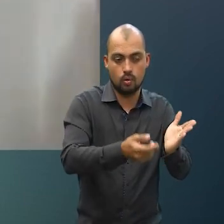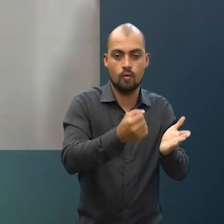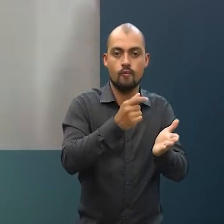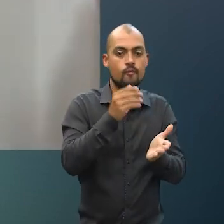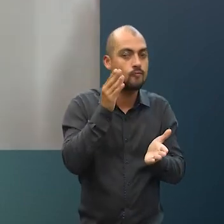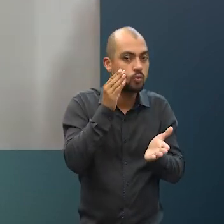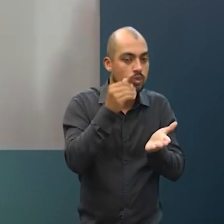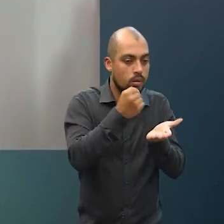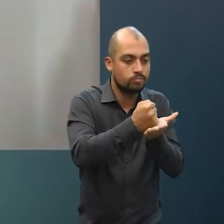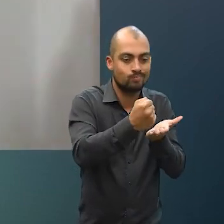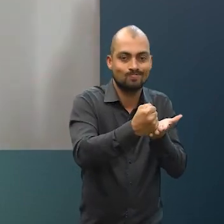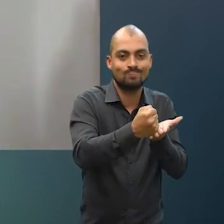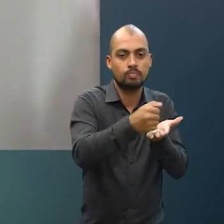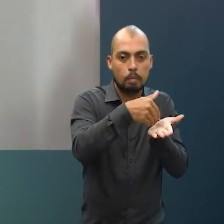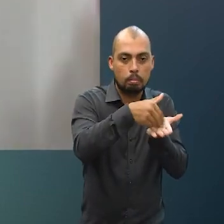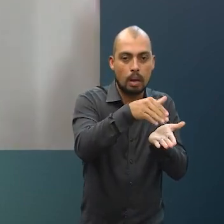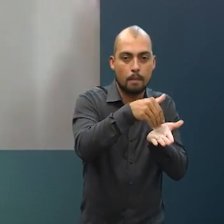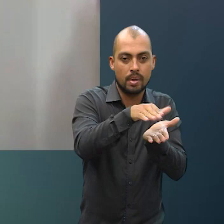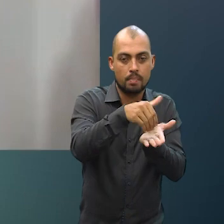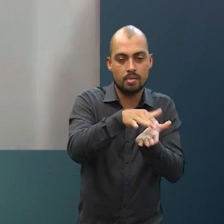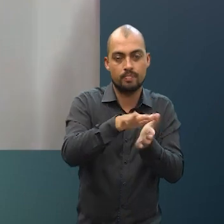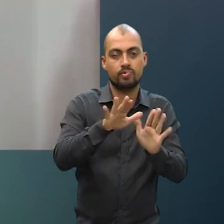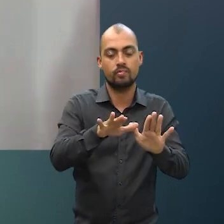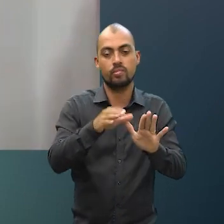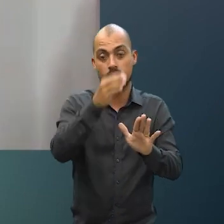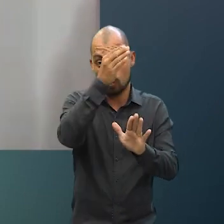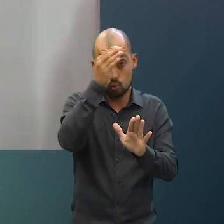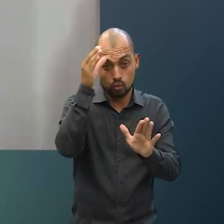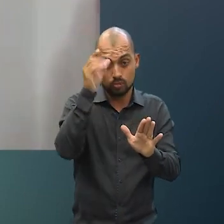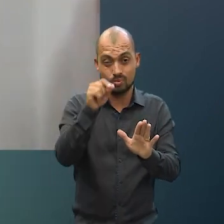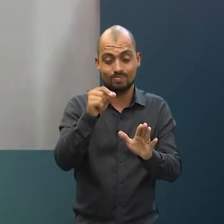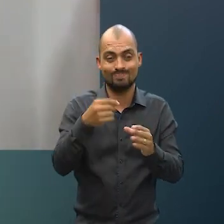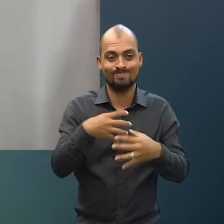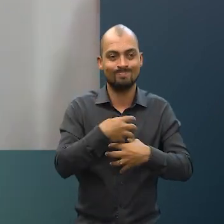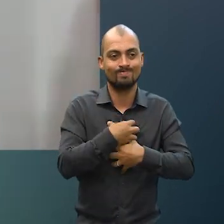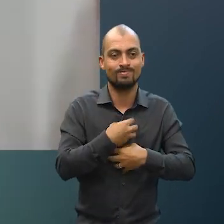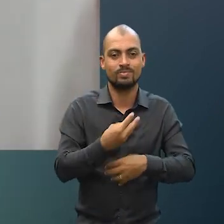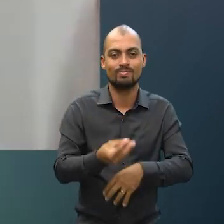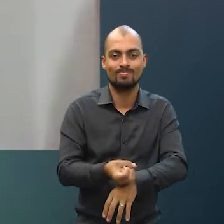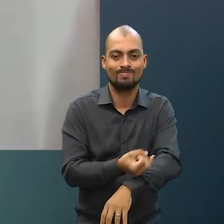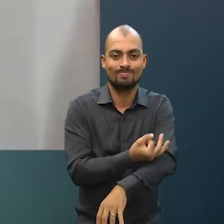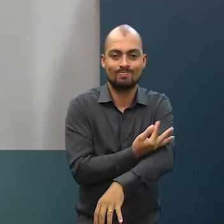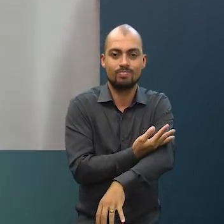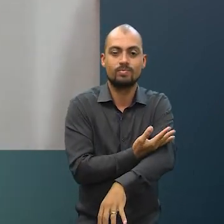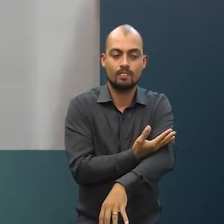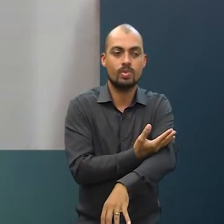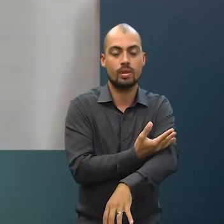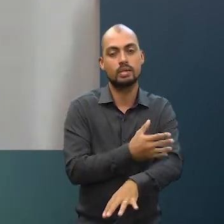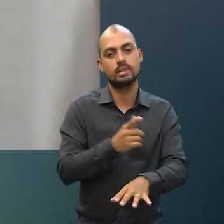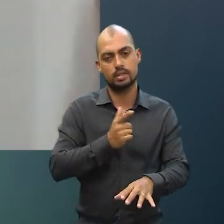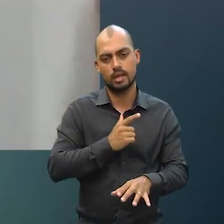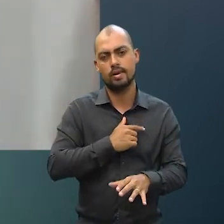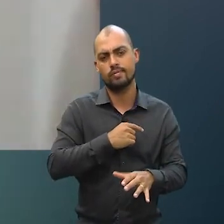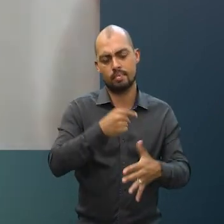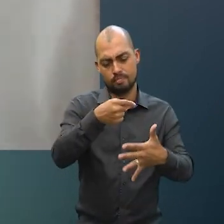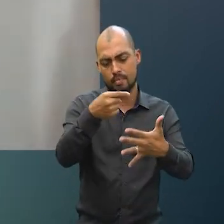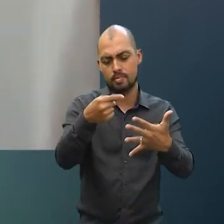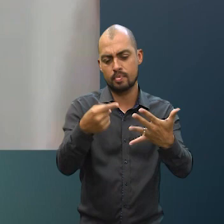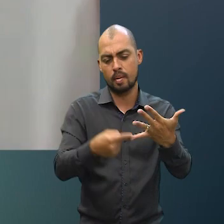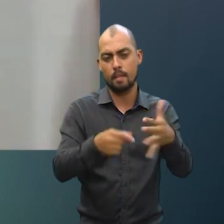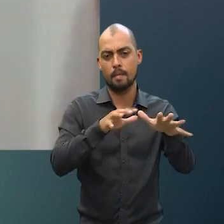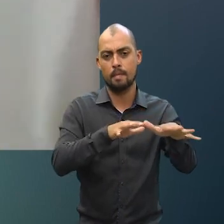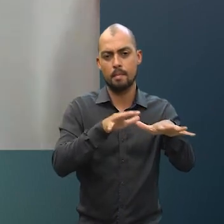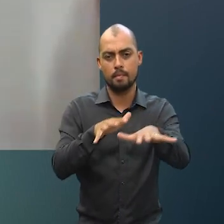os consumidores acabaram ficando mais sensíveis com essa situação. Então, houve uma série de movimentos,